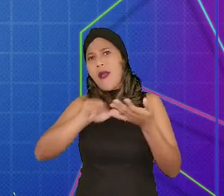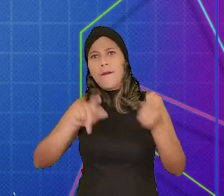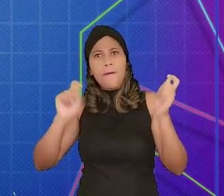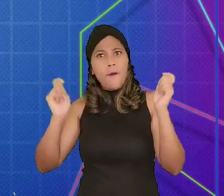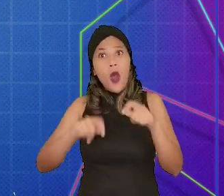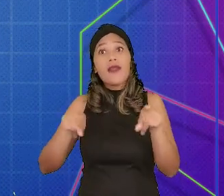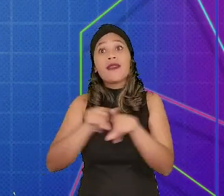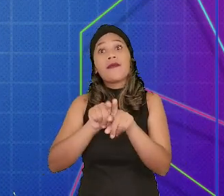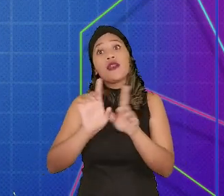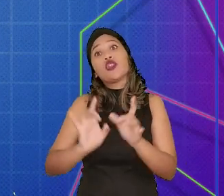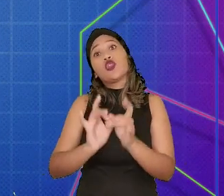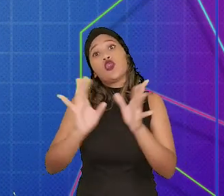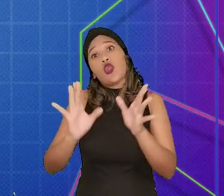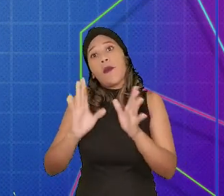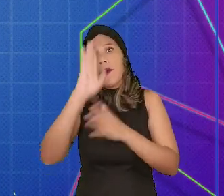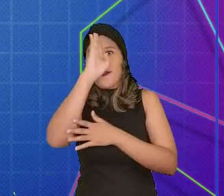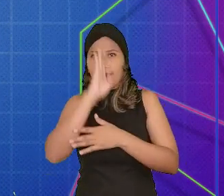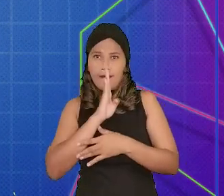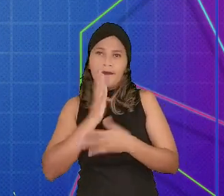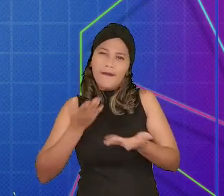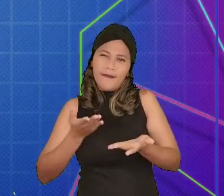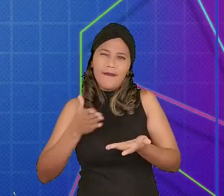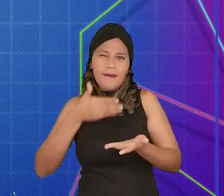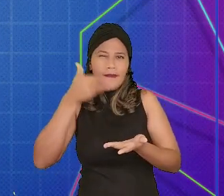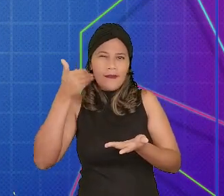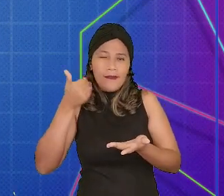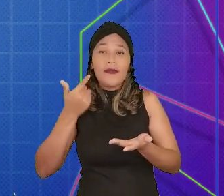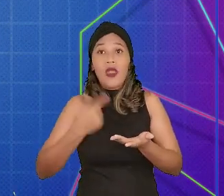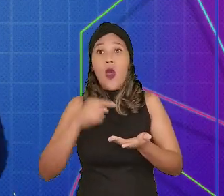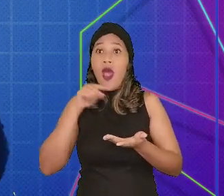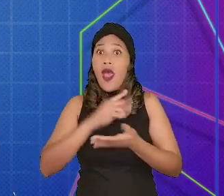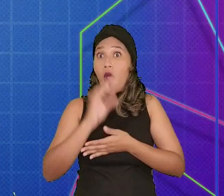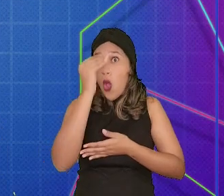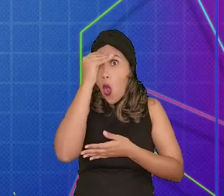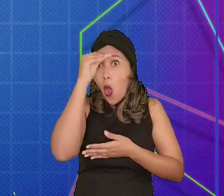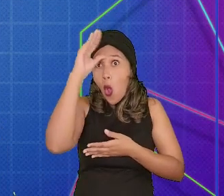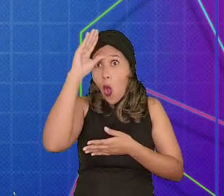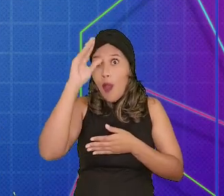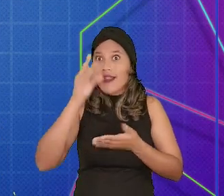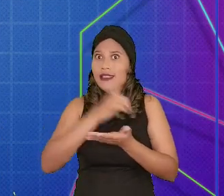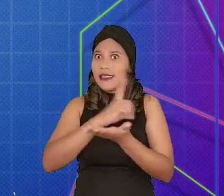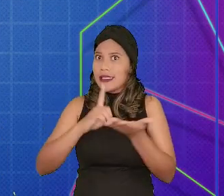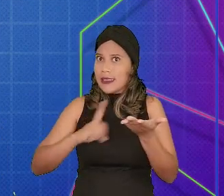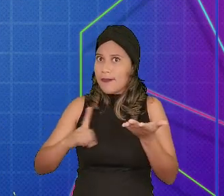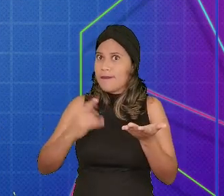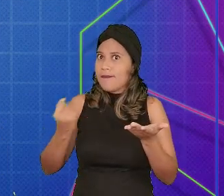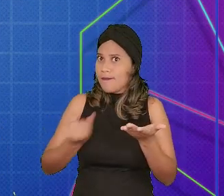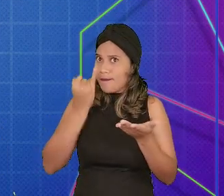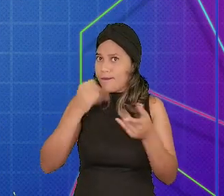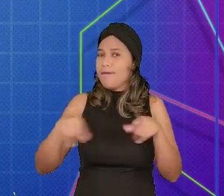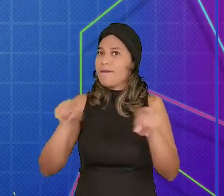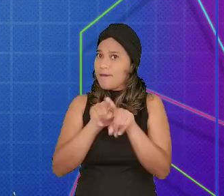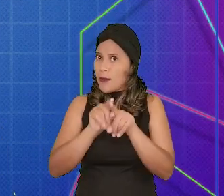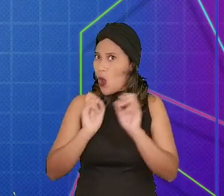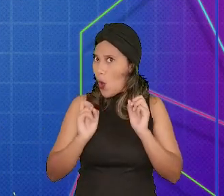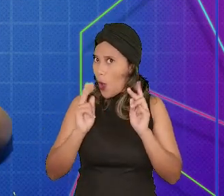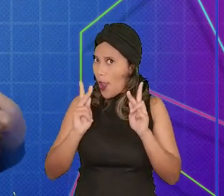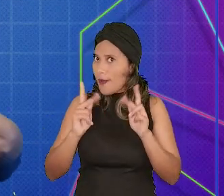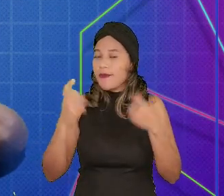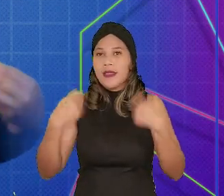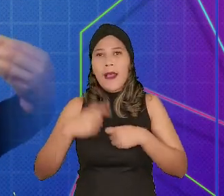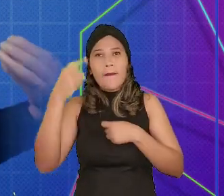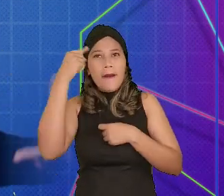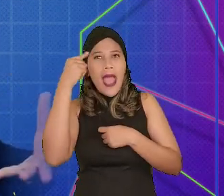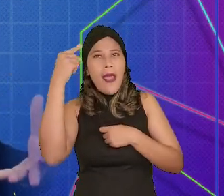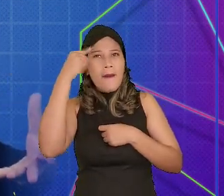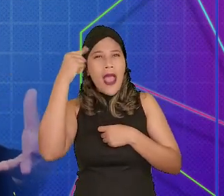possibilidades, além de estar mais disponível numa versão gratuita. Pessoal, ter conhecimento em design é muito importante também, ok? É